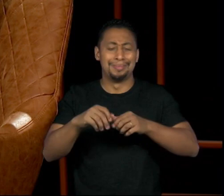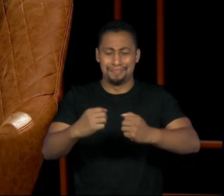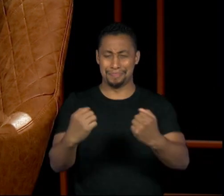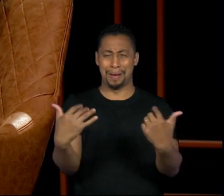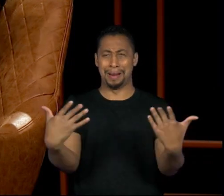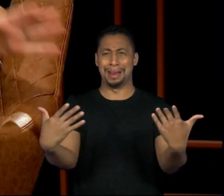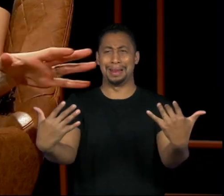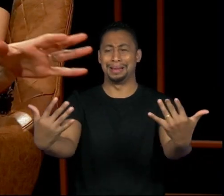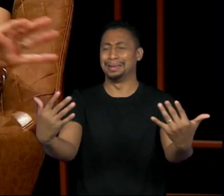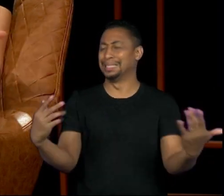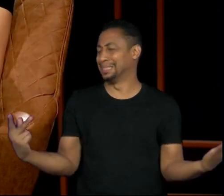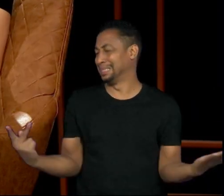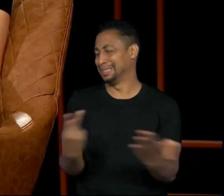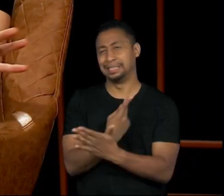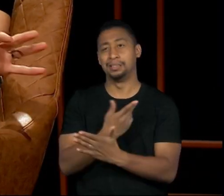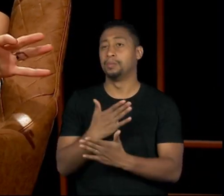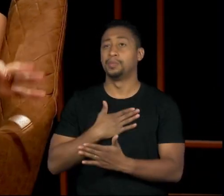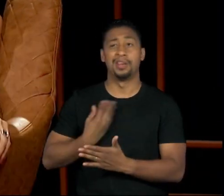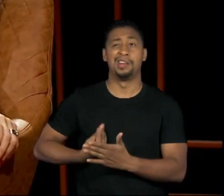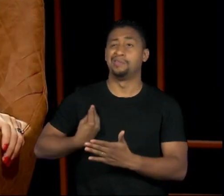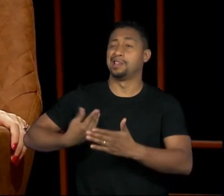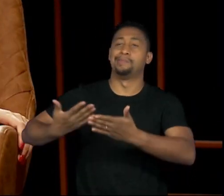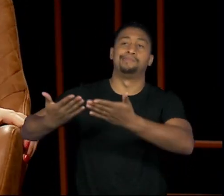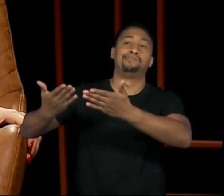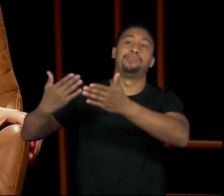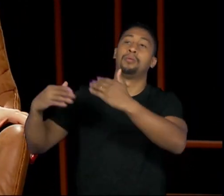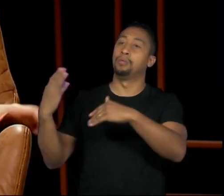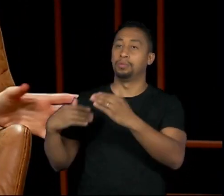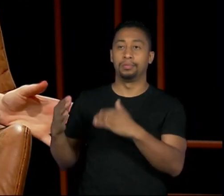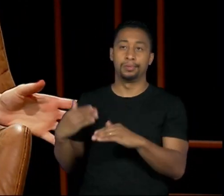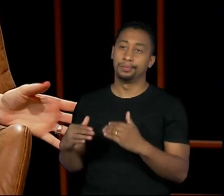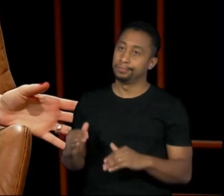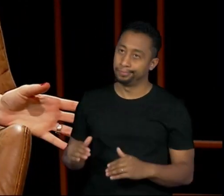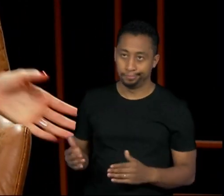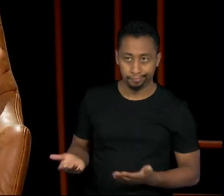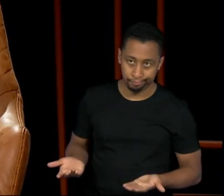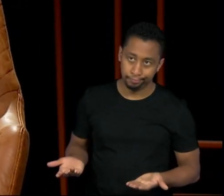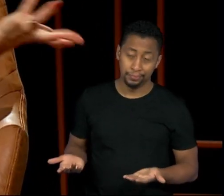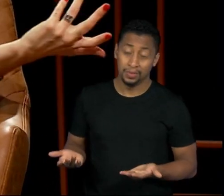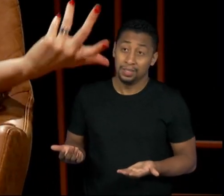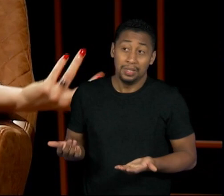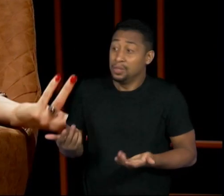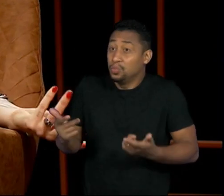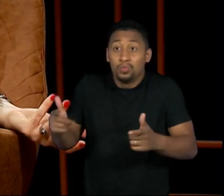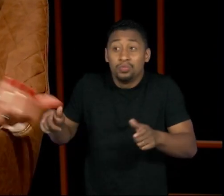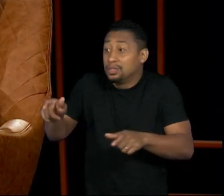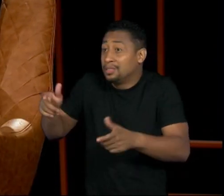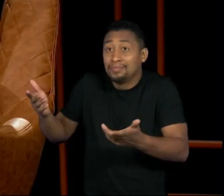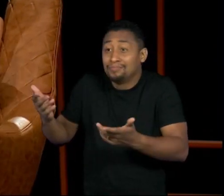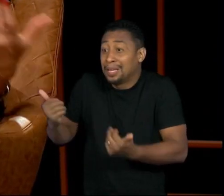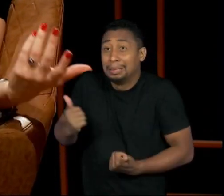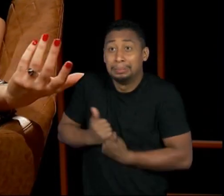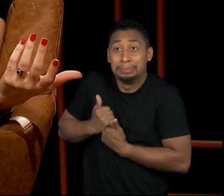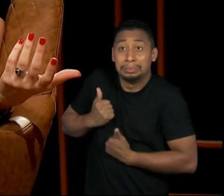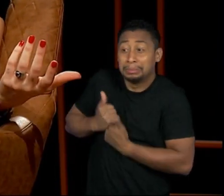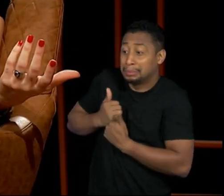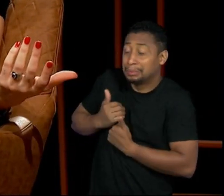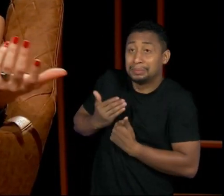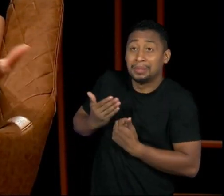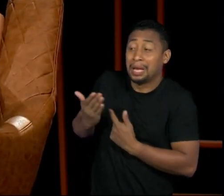foi assim... muito louco, e eu não tinha ajuda psicológica, não tinha ninguém,